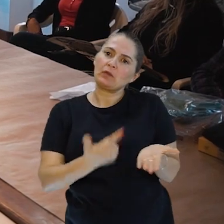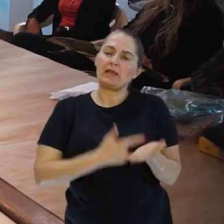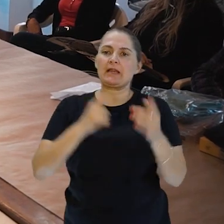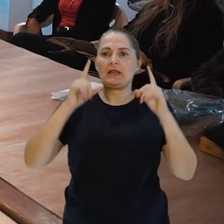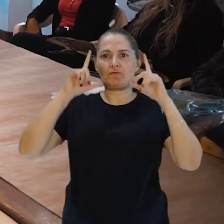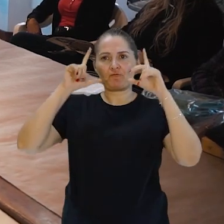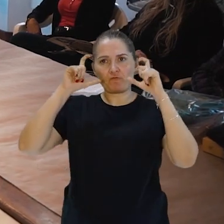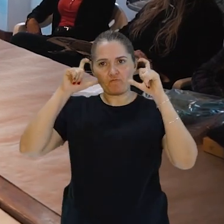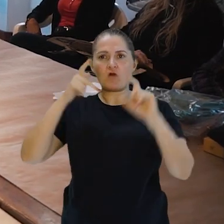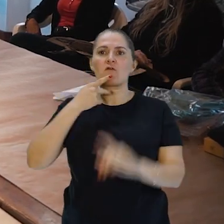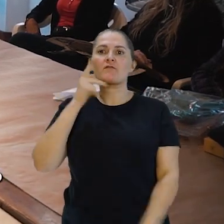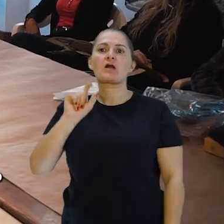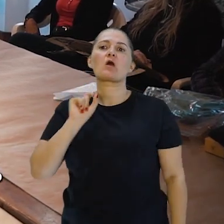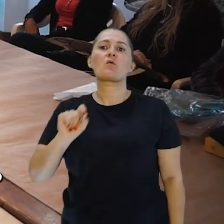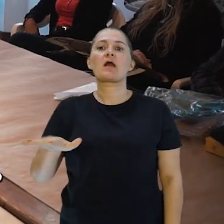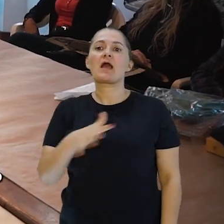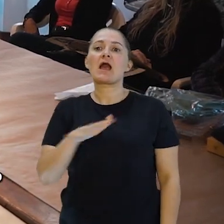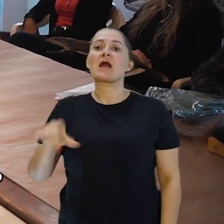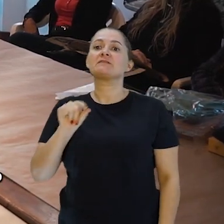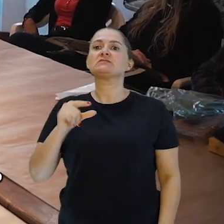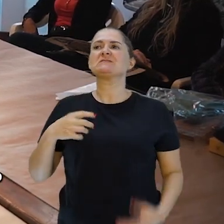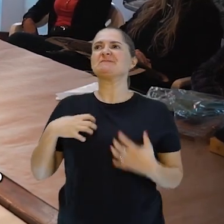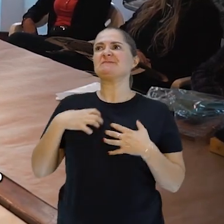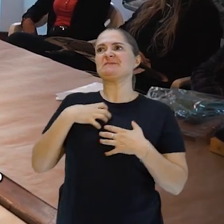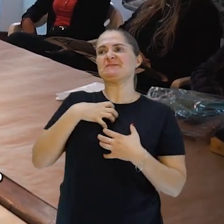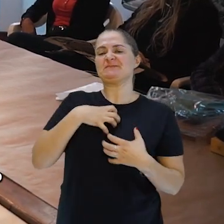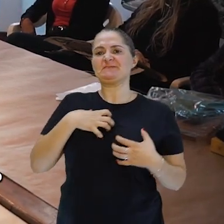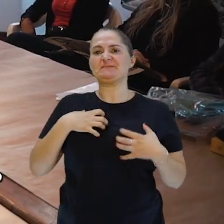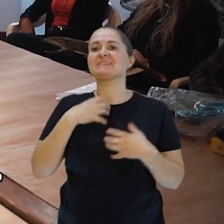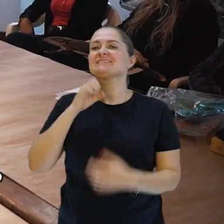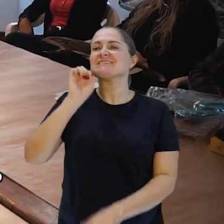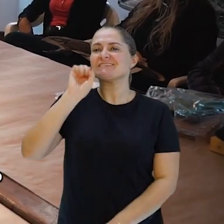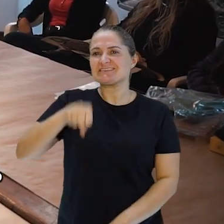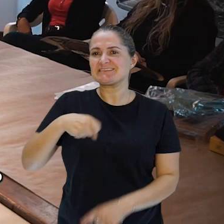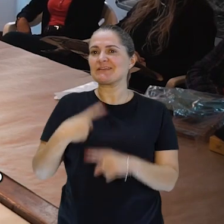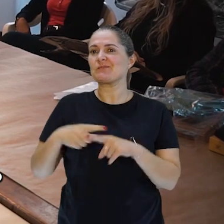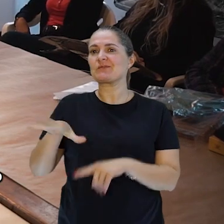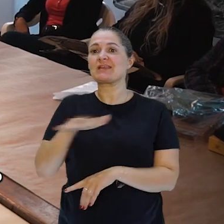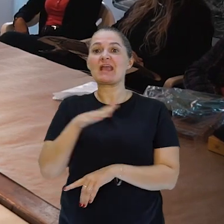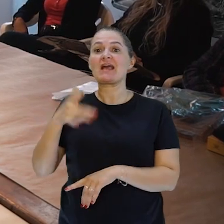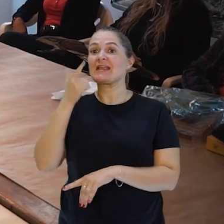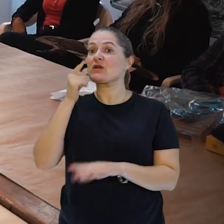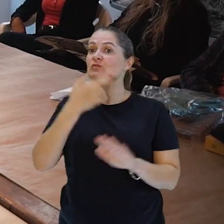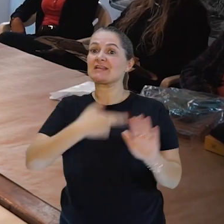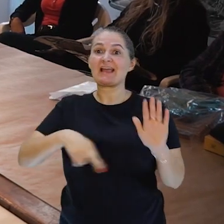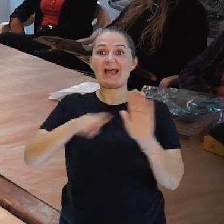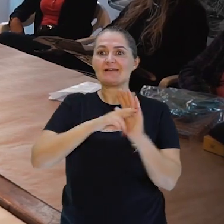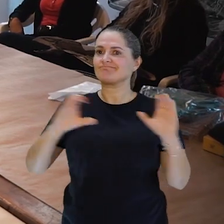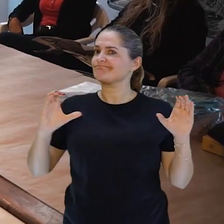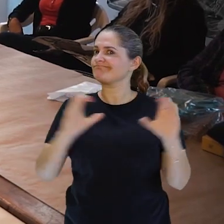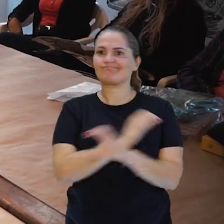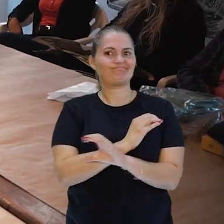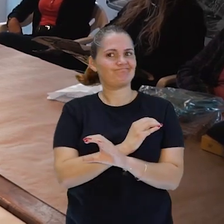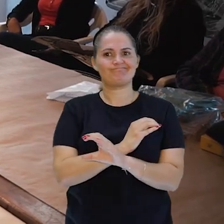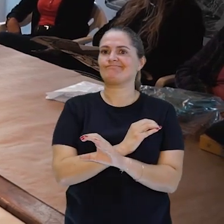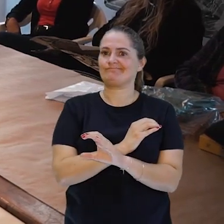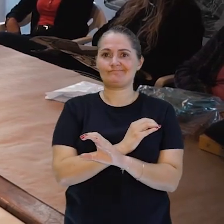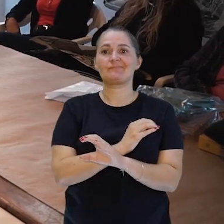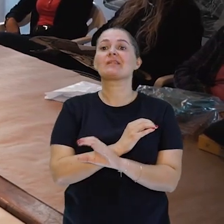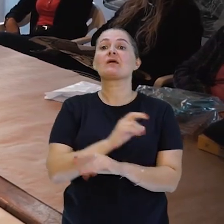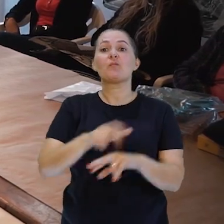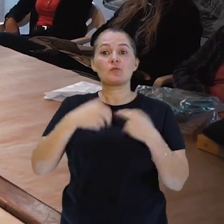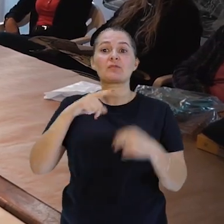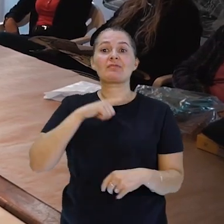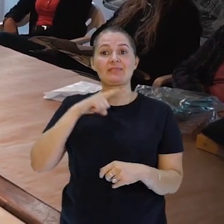documentos, livros, fotografias, eu costumo dizer que até às vezes é meio frustrante, porque a gente não consegue restaurar